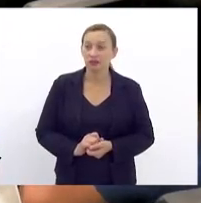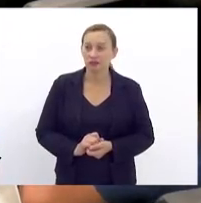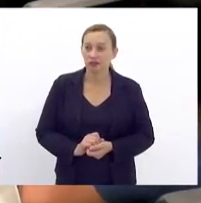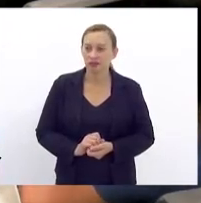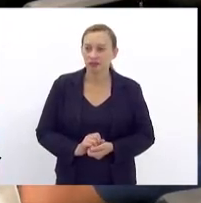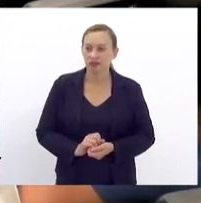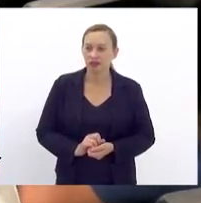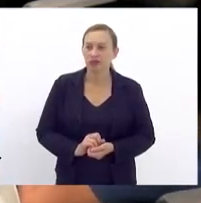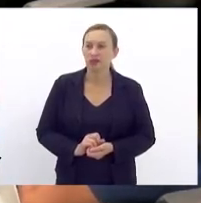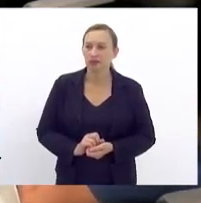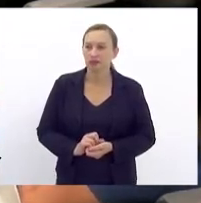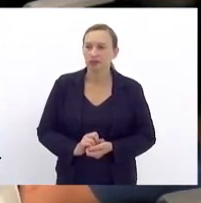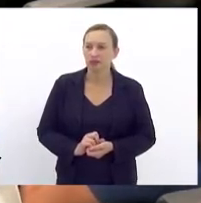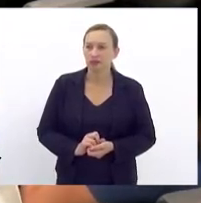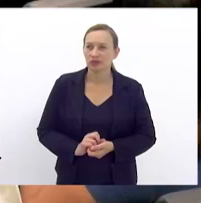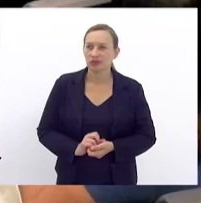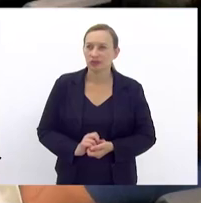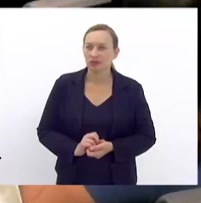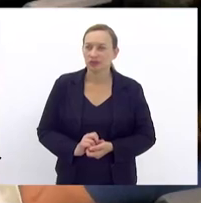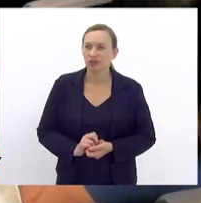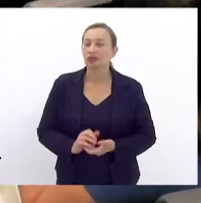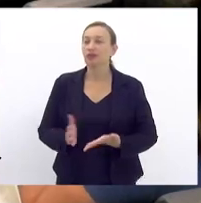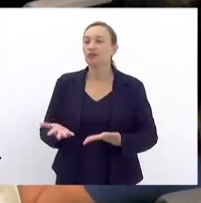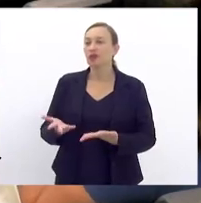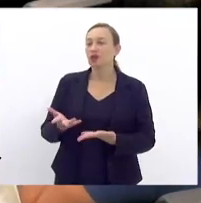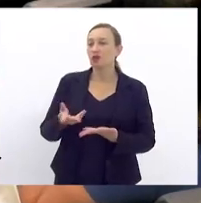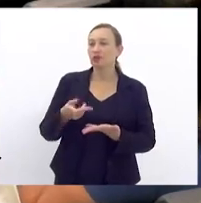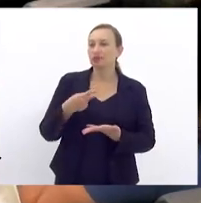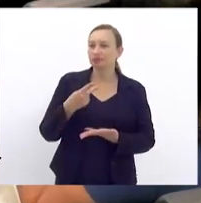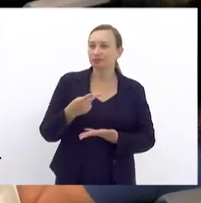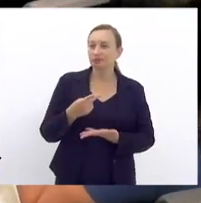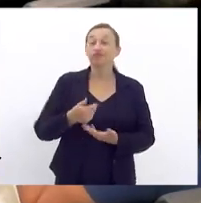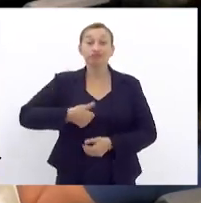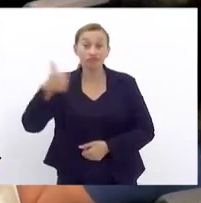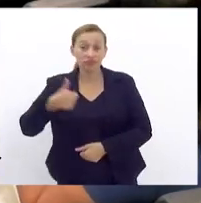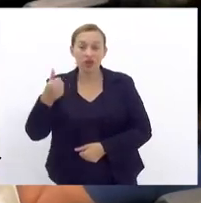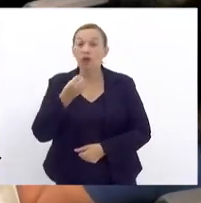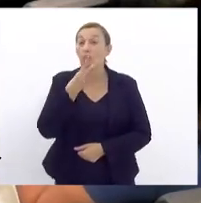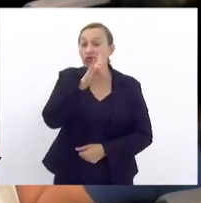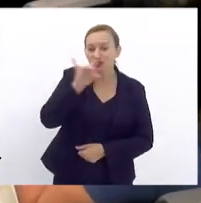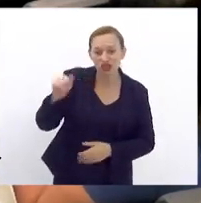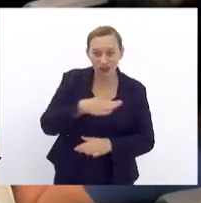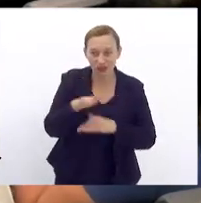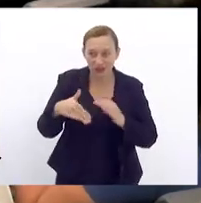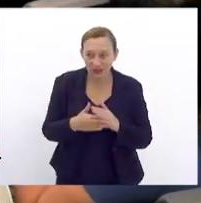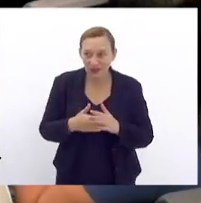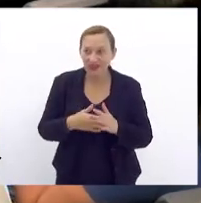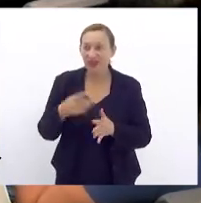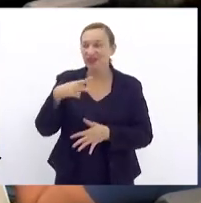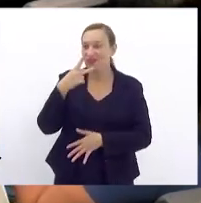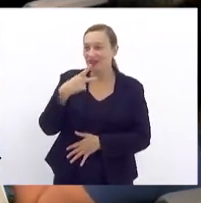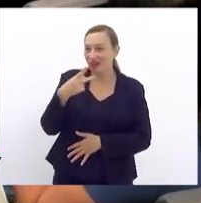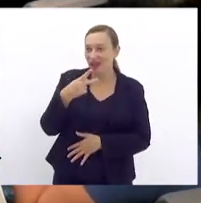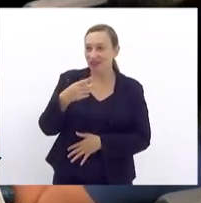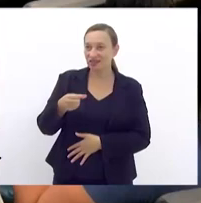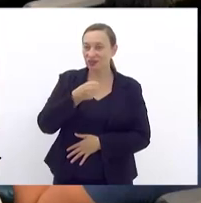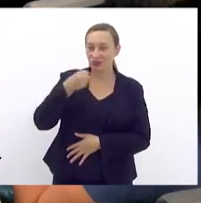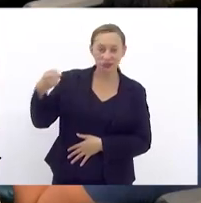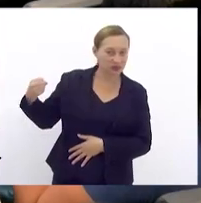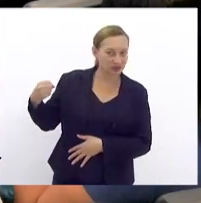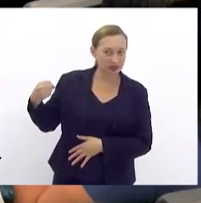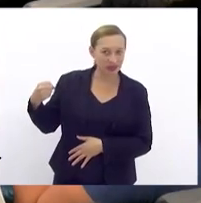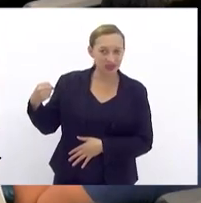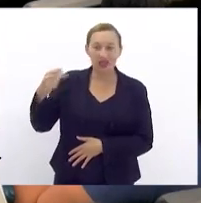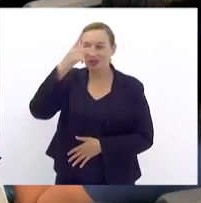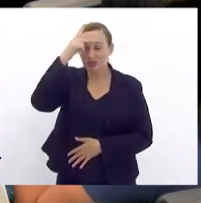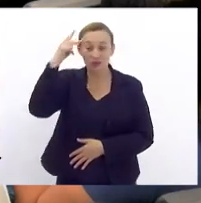e com a Doutora Cristina os pontos que elas abordaram Então primeiramente Bom dia a todos eu vou falar aqui antes de fora do microfone para